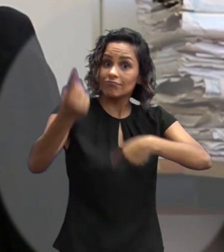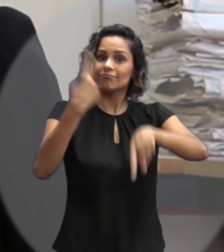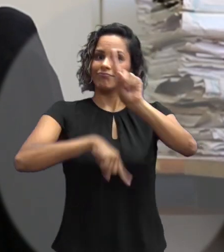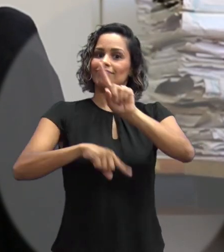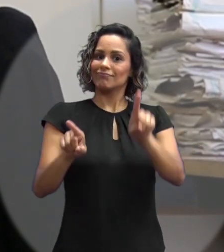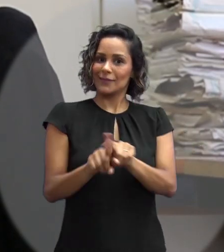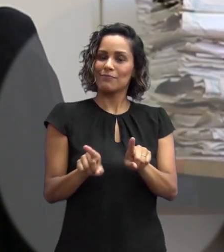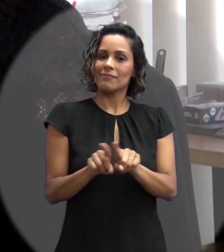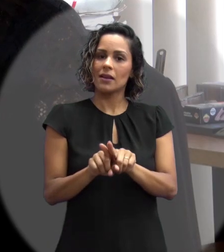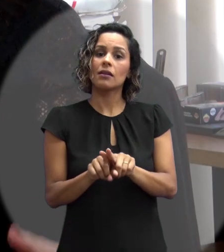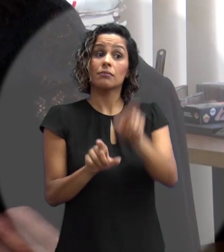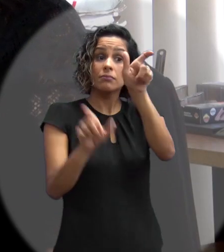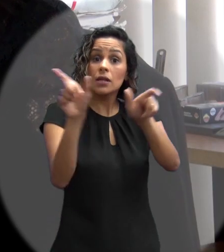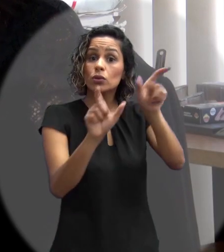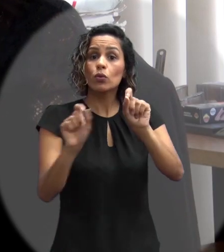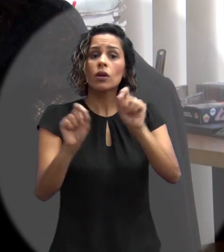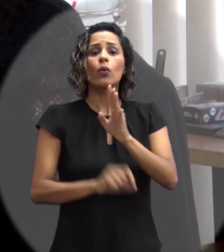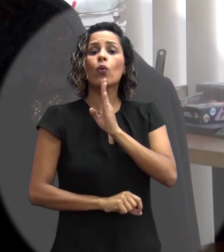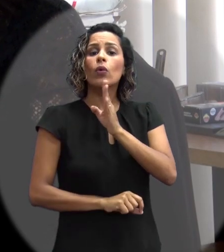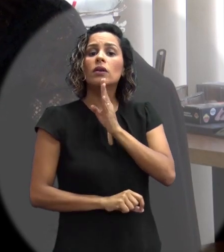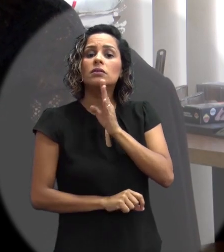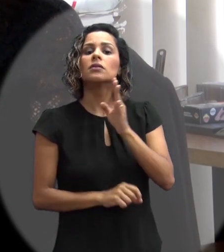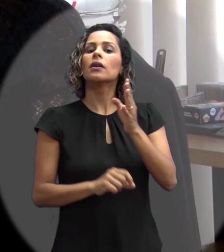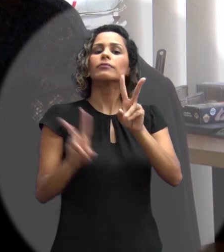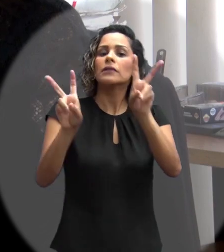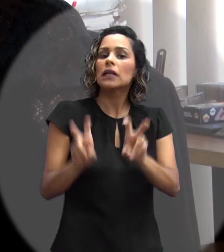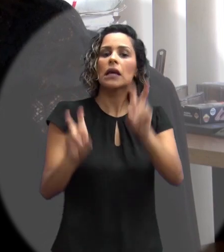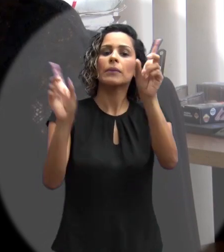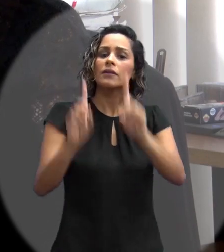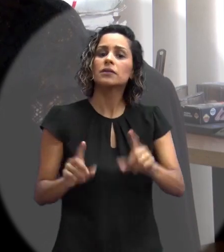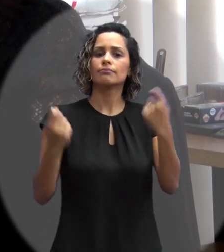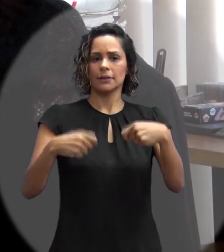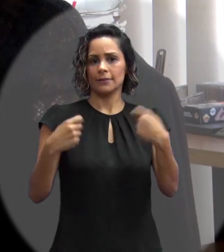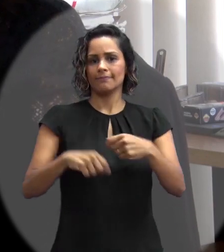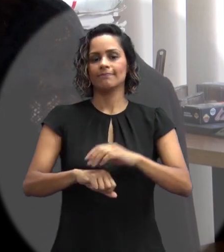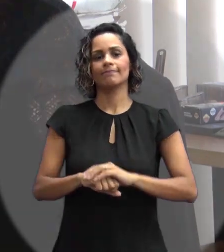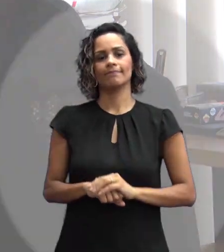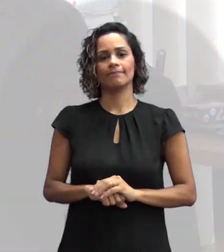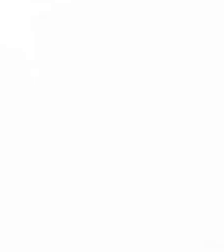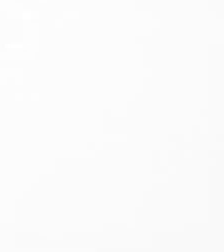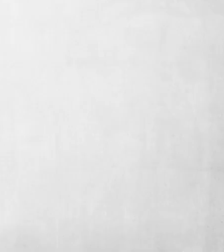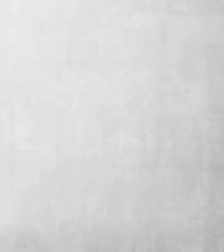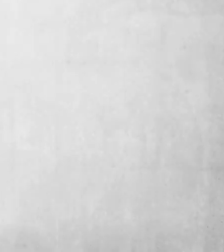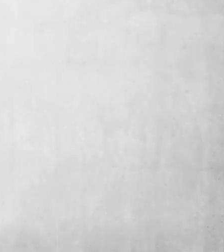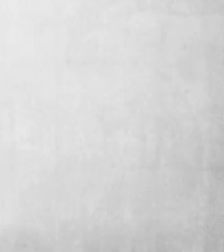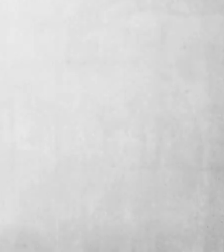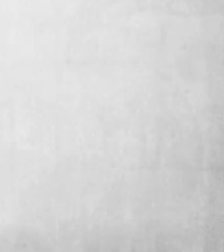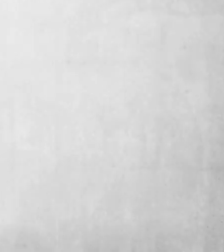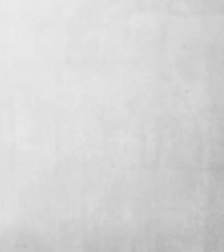as superações, para as pessoas também terem conhecimento das necessidades.